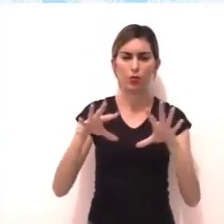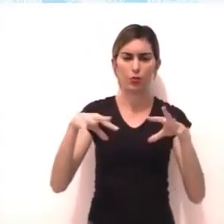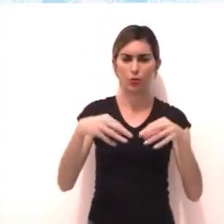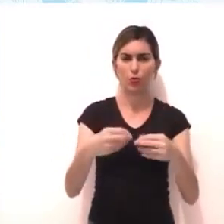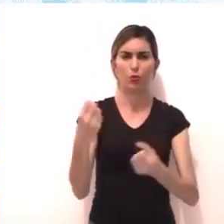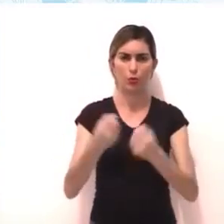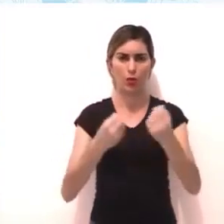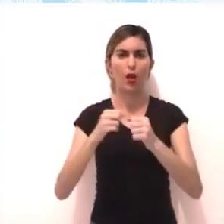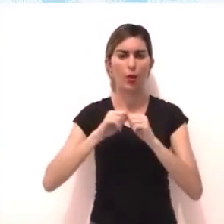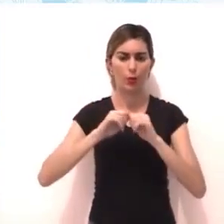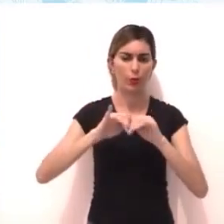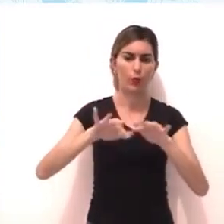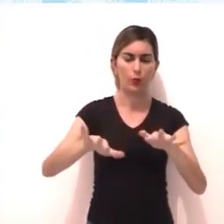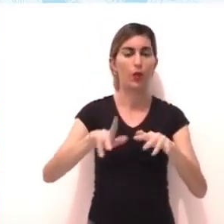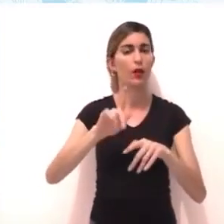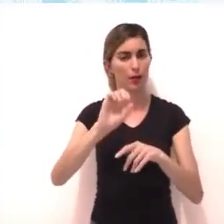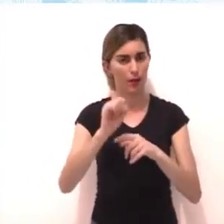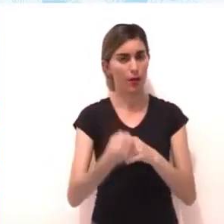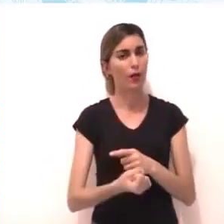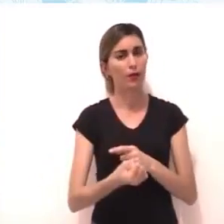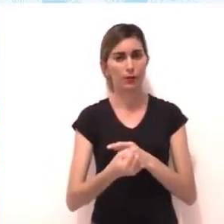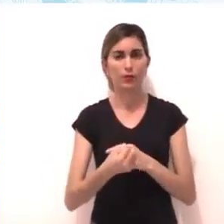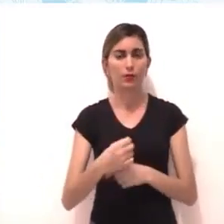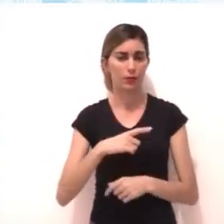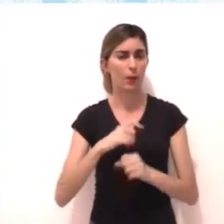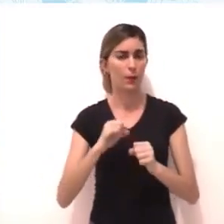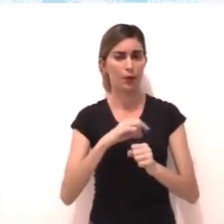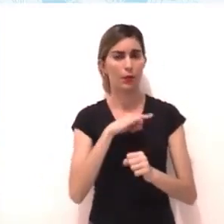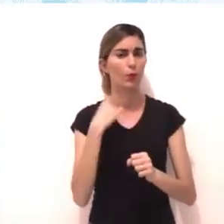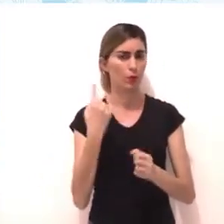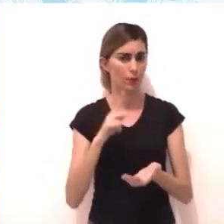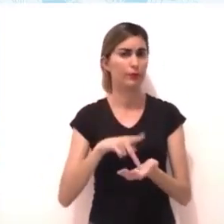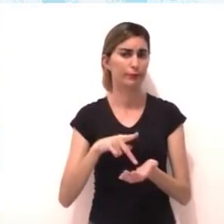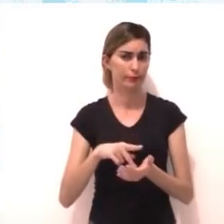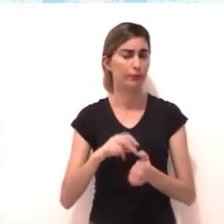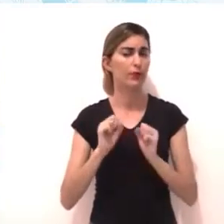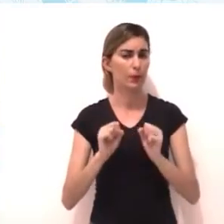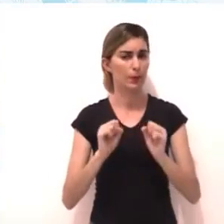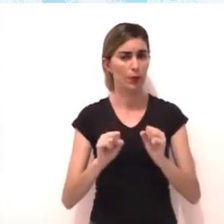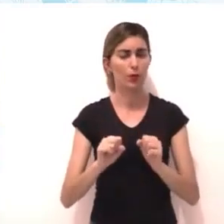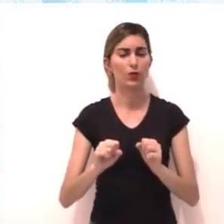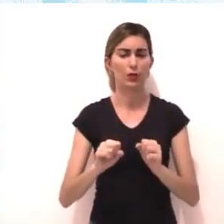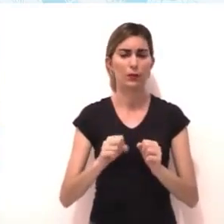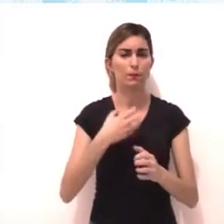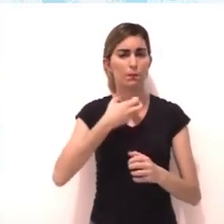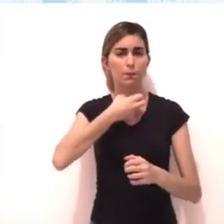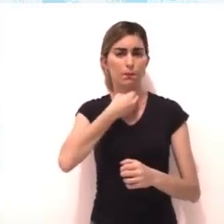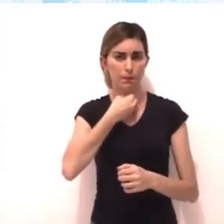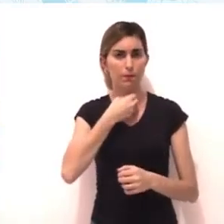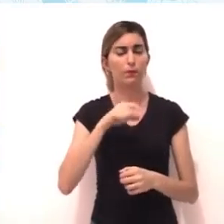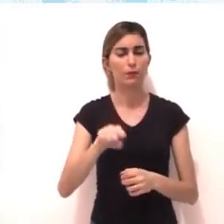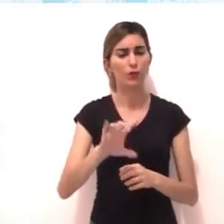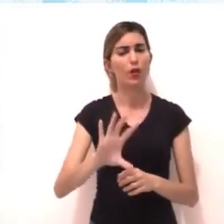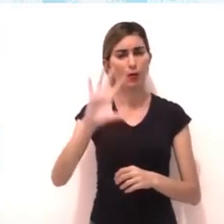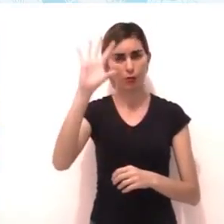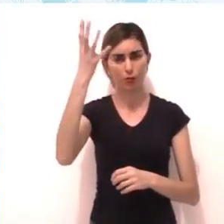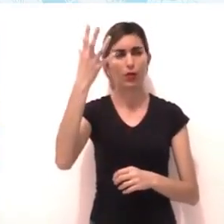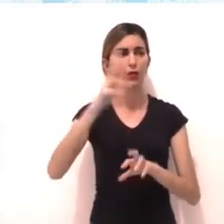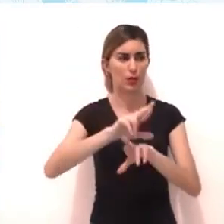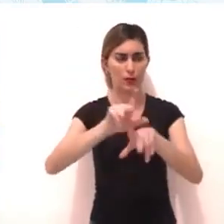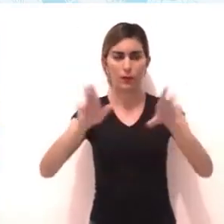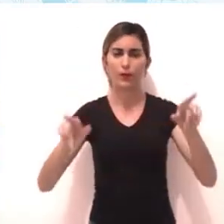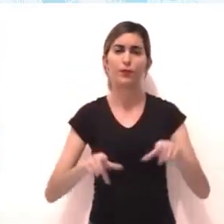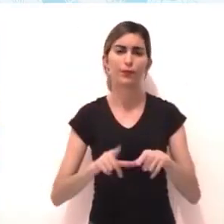veículo libera esse gás e a pessoa pode morrer realmente asfixiada por conta desse gás. Já aconteceram